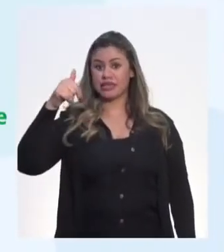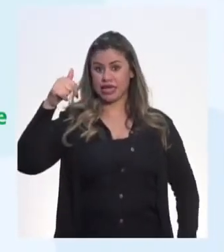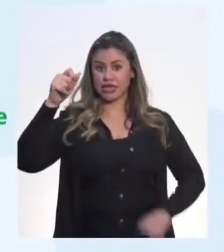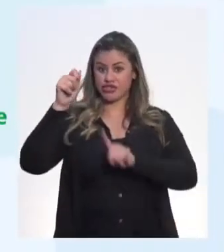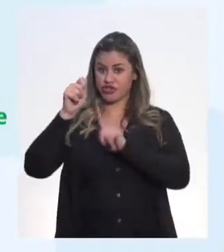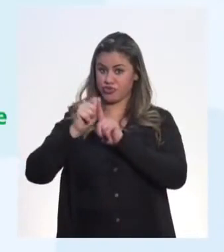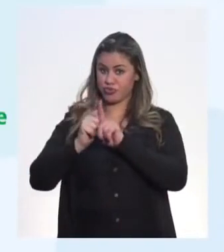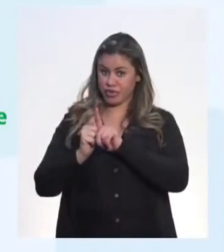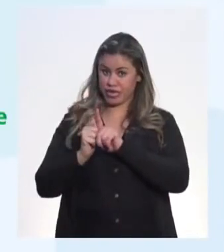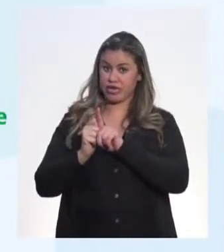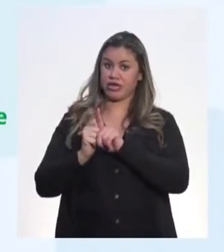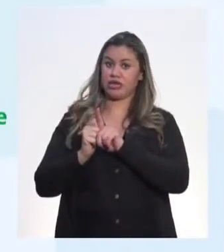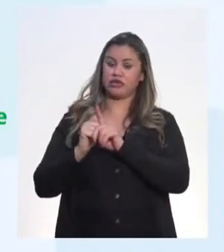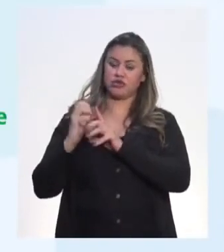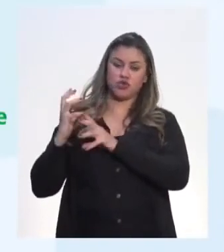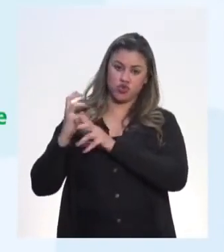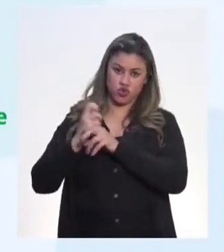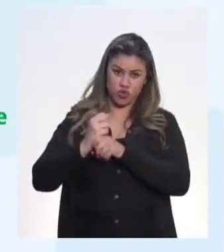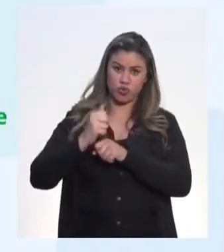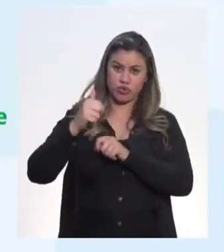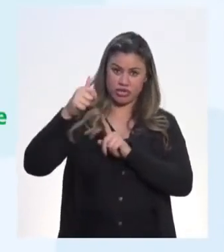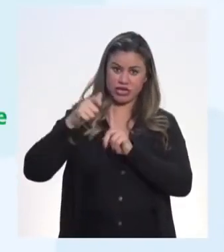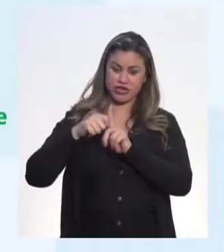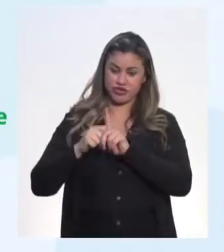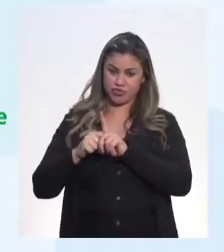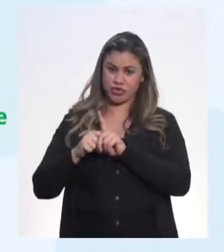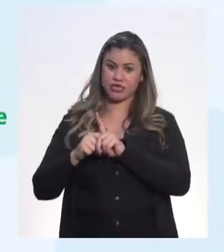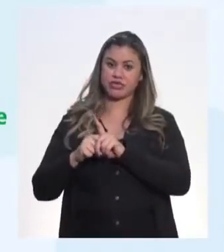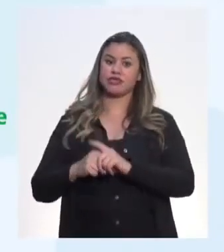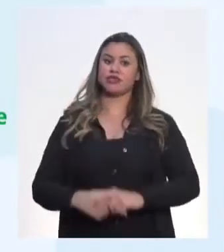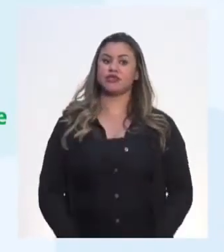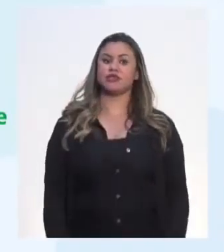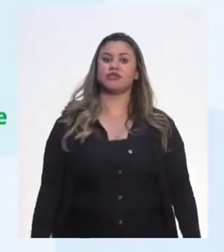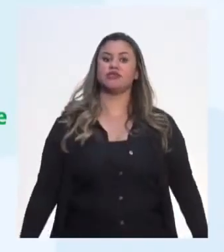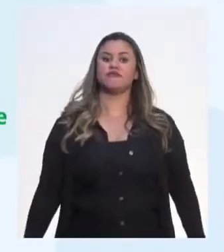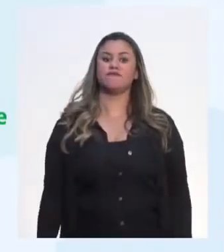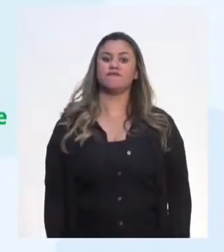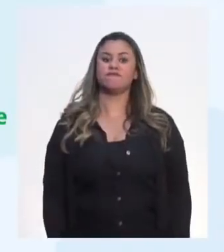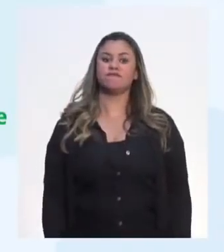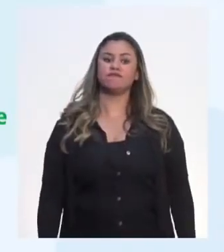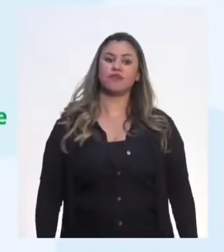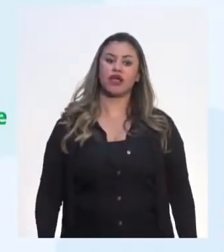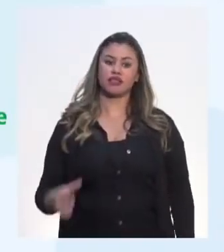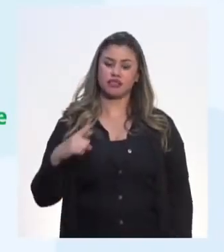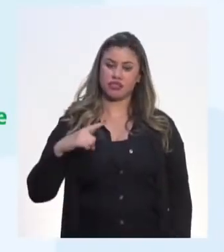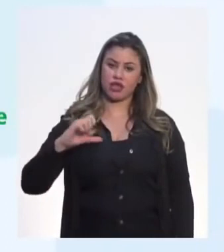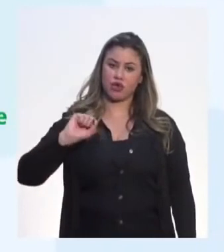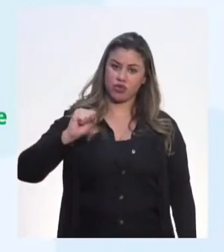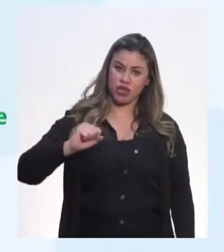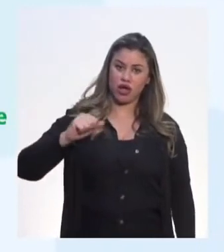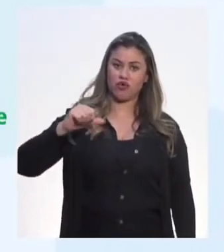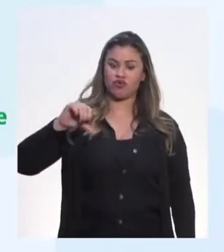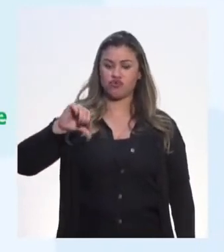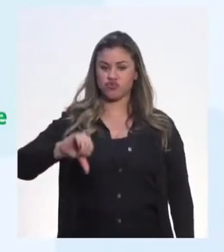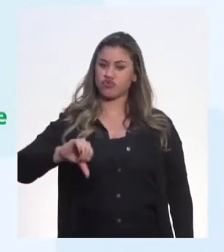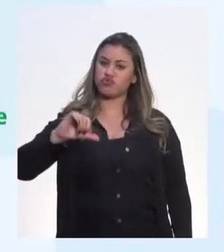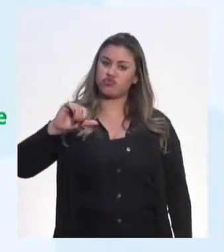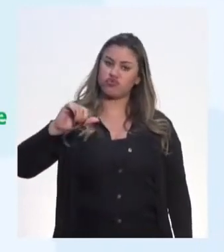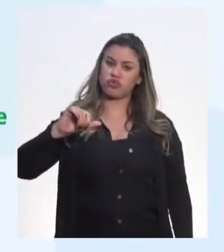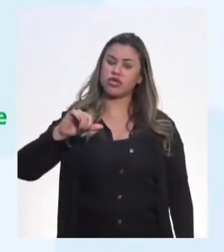primeiros o salário era diferente para um ano eu tenho oitavo mês 9º